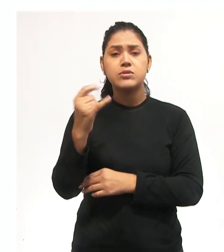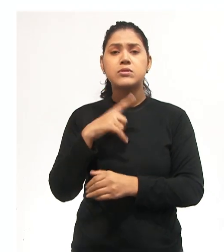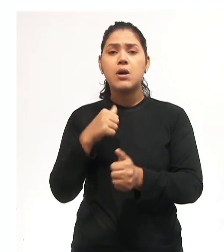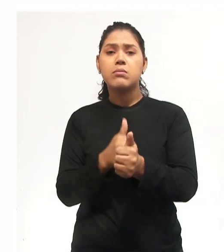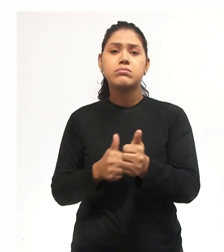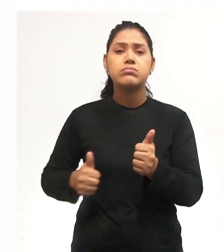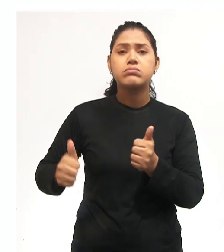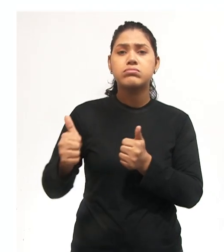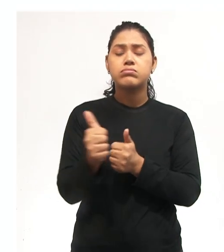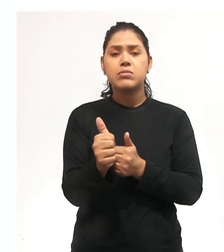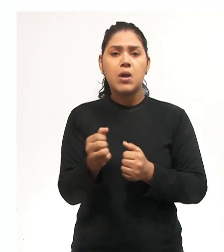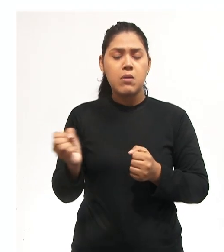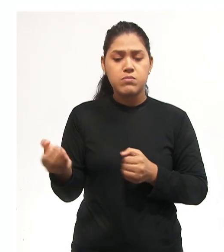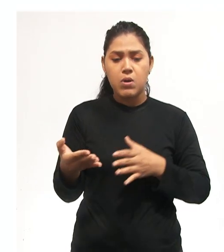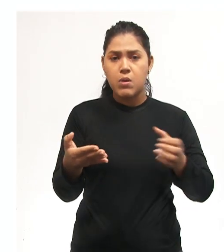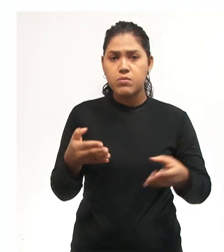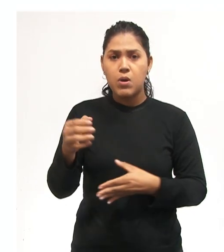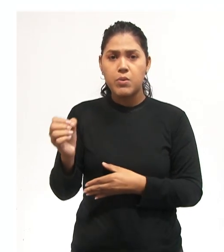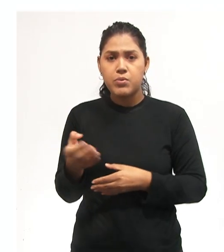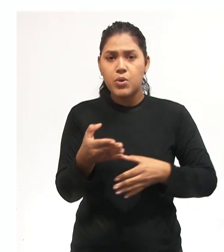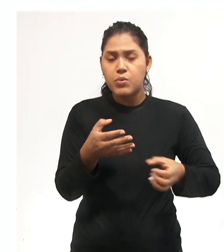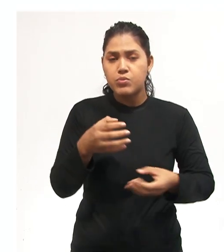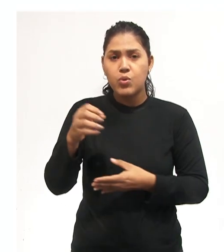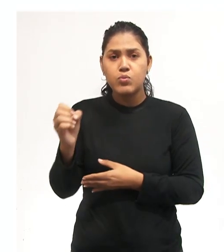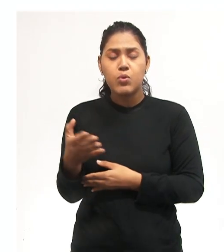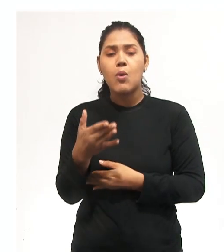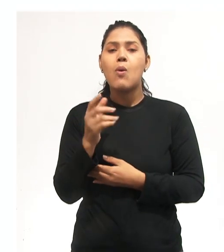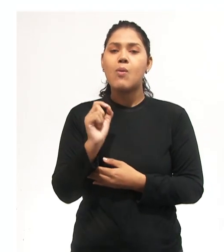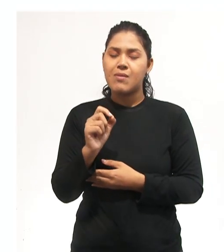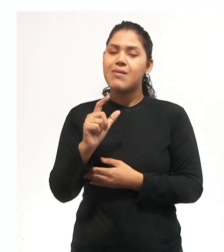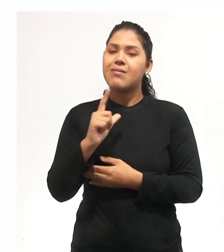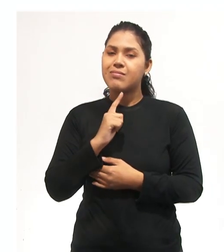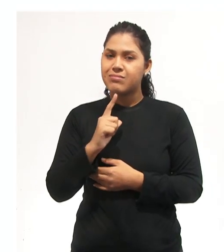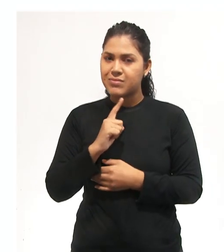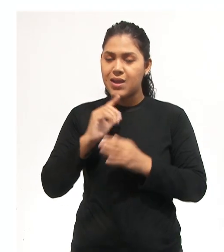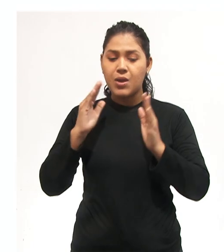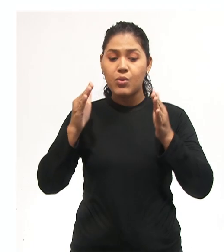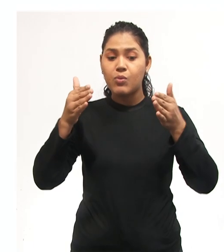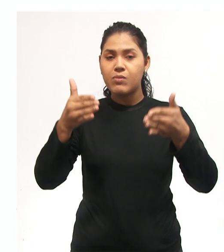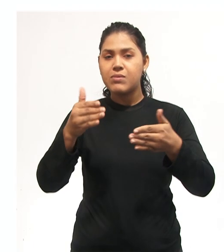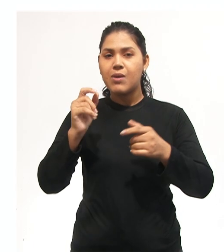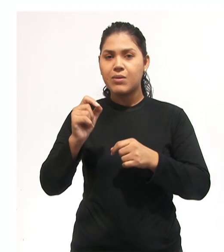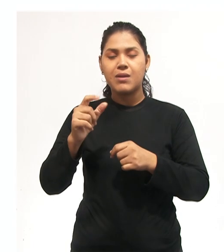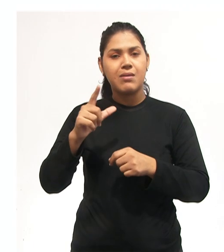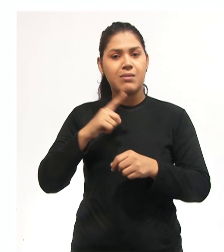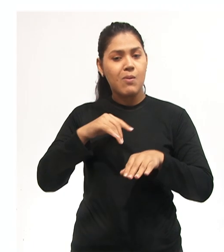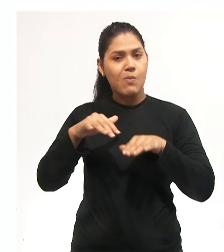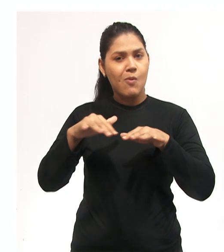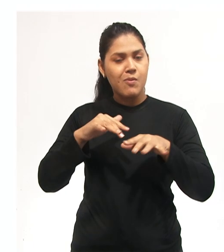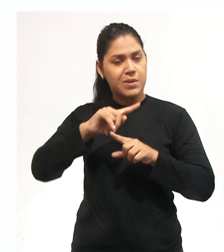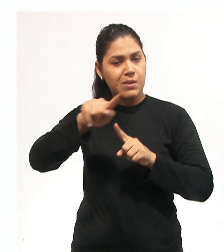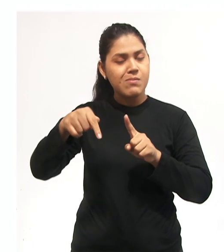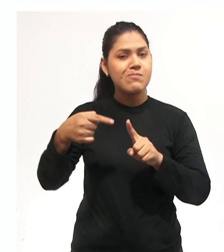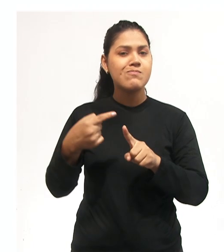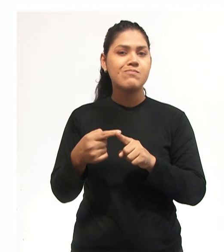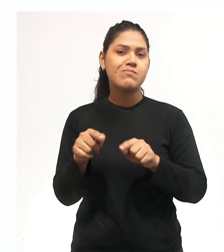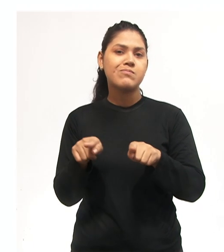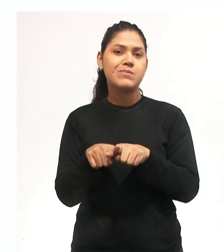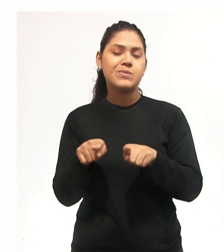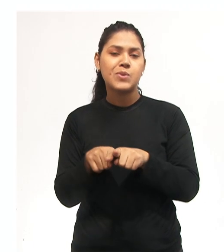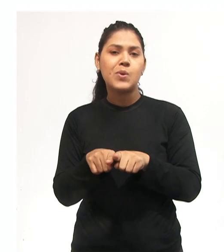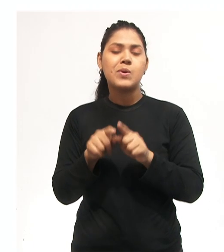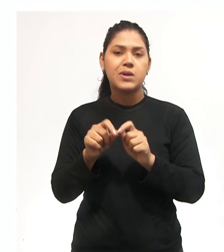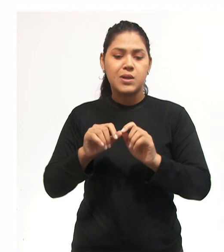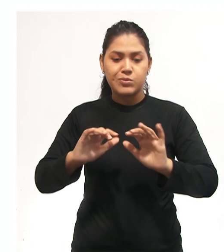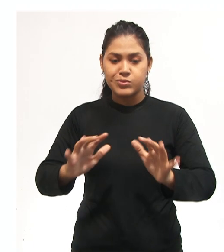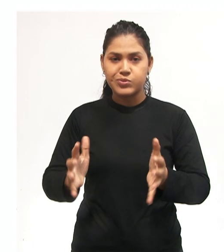ele remete a isso, a um Estado que tem essa capacidade de movimentar, né, e de dar condições em seu